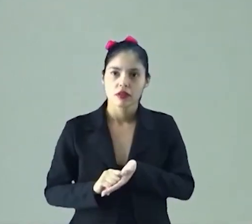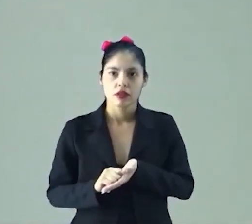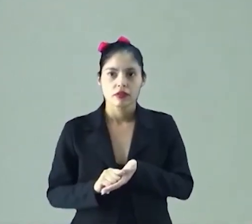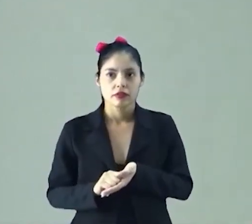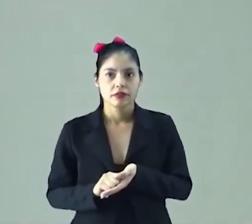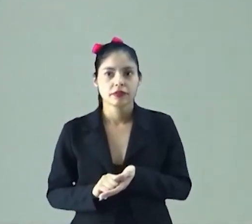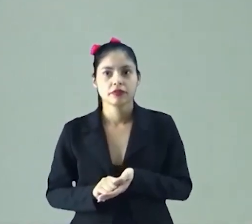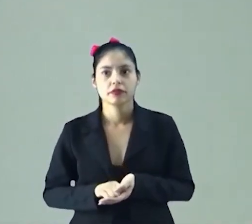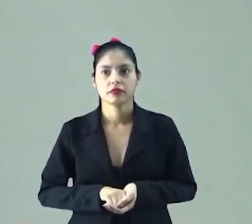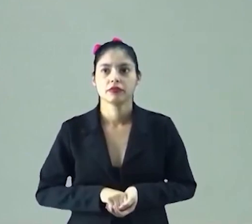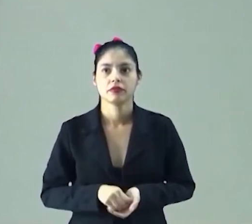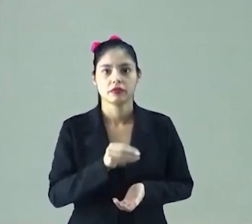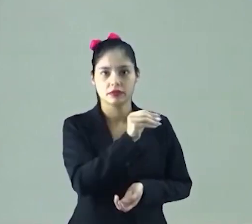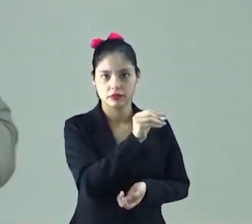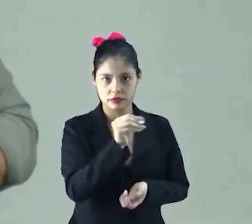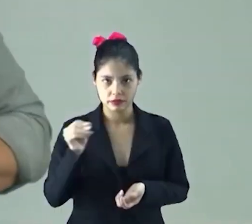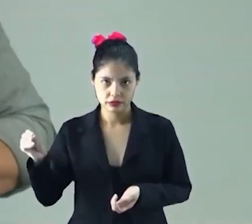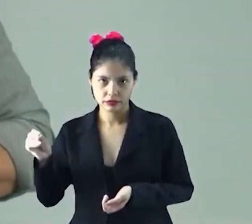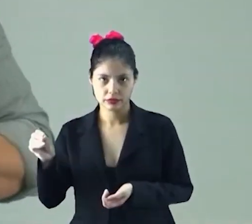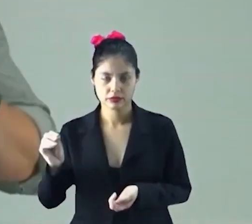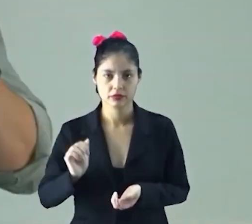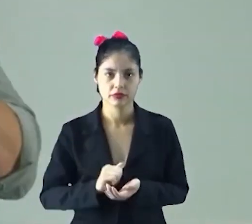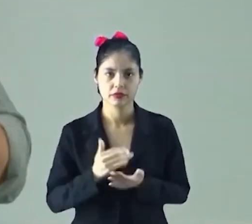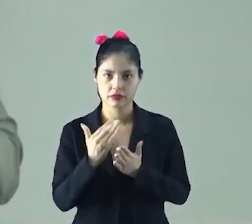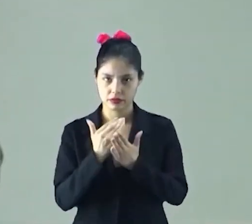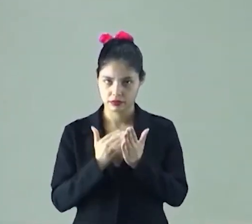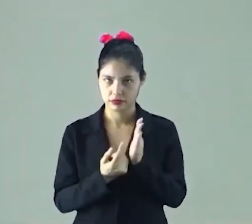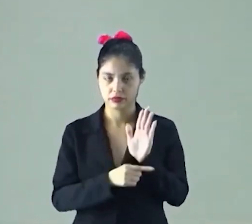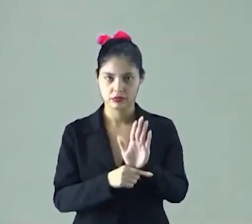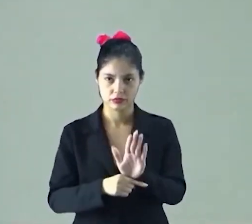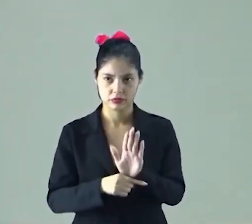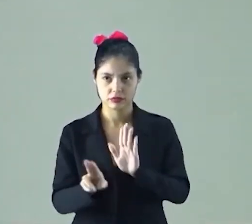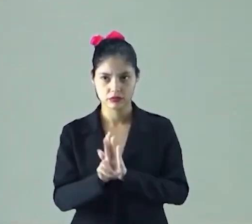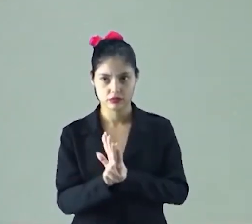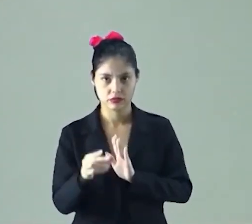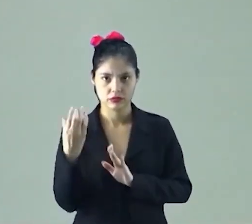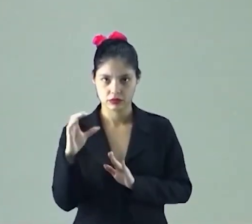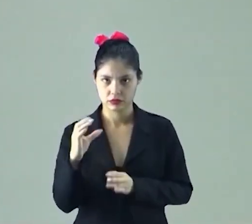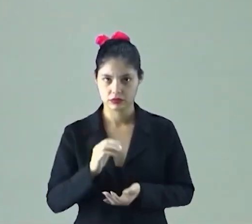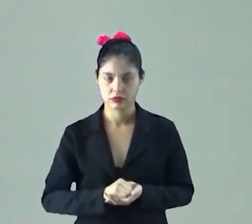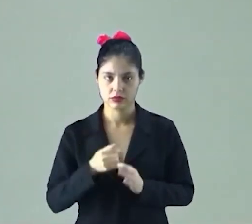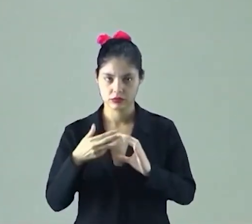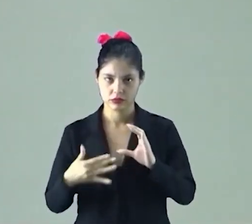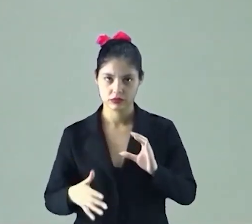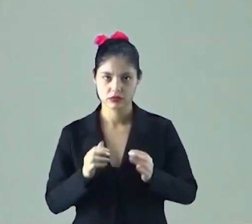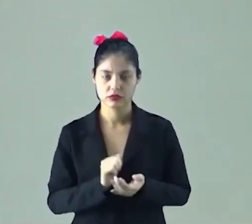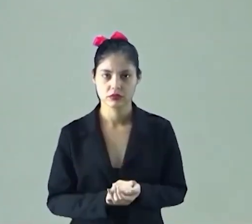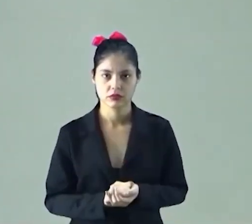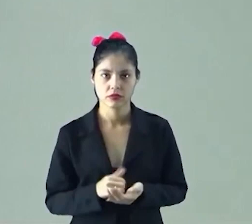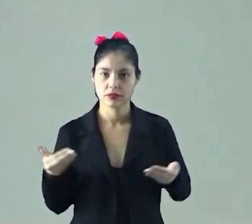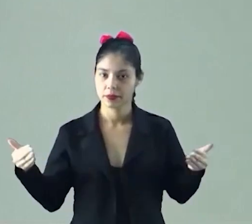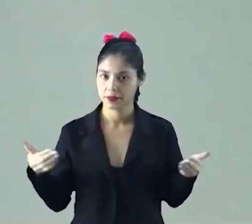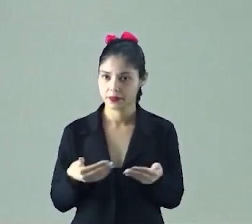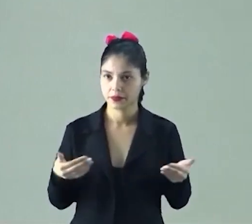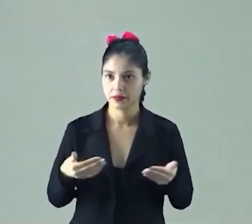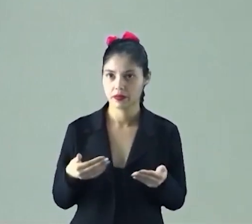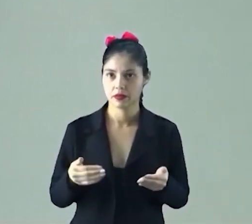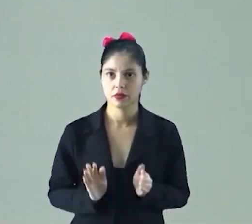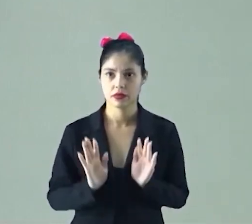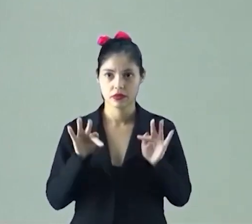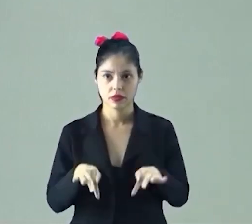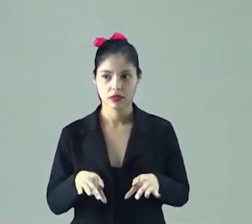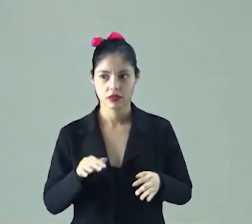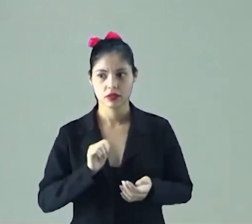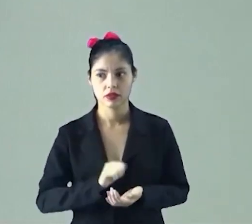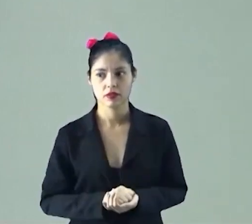científico, tudo bacaninha, e aí você grifa embaixo e identifica que aquilo se trata de uma espécie. Então, hoje a gente encerra